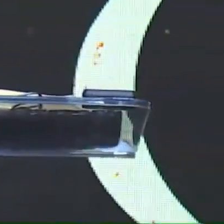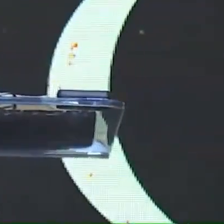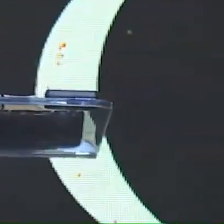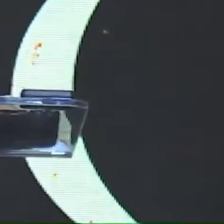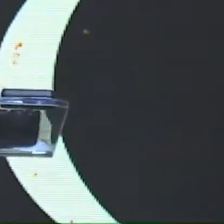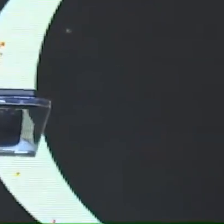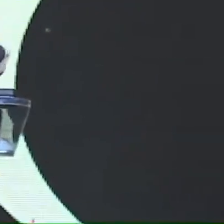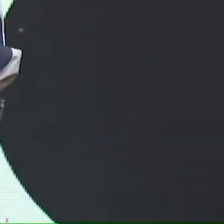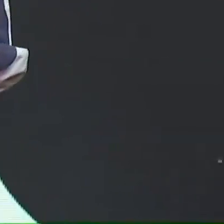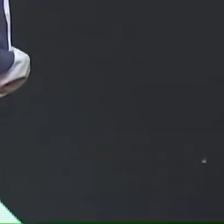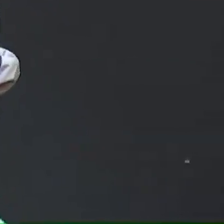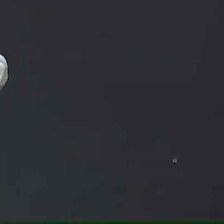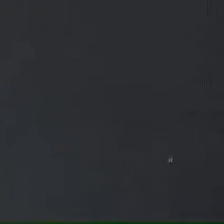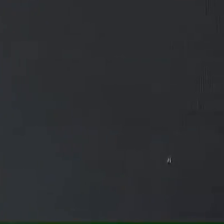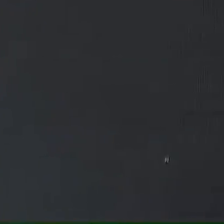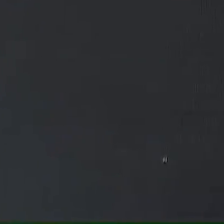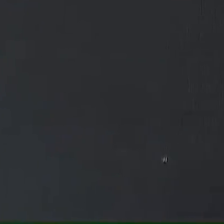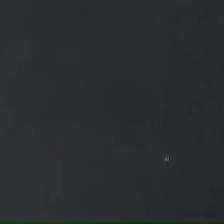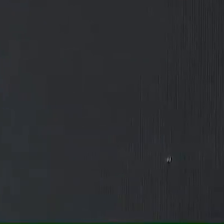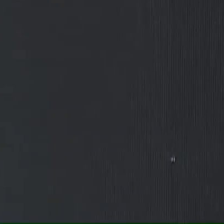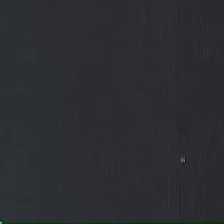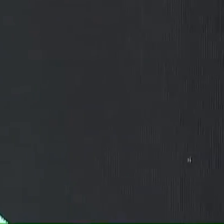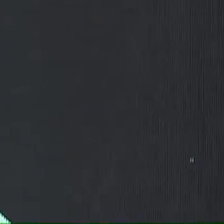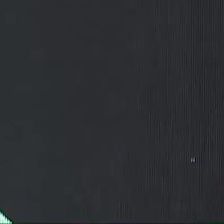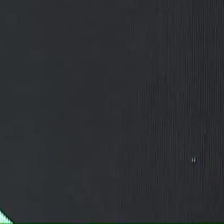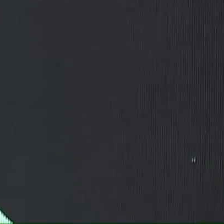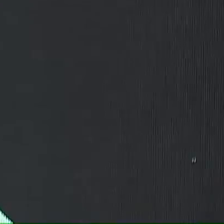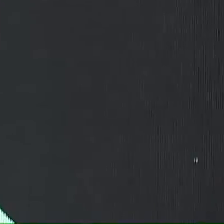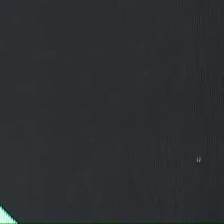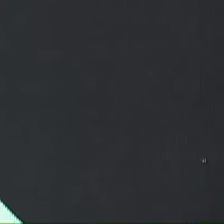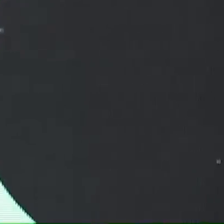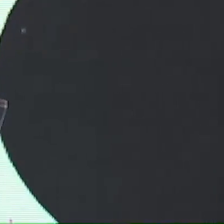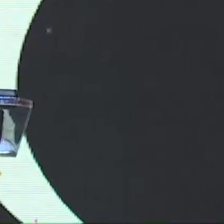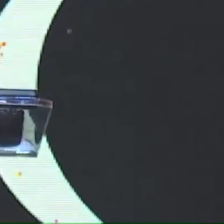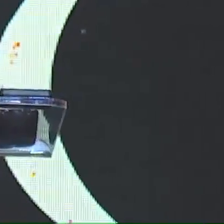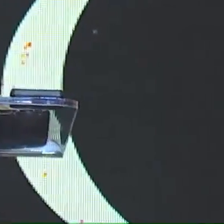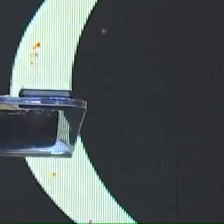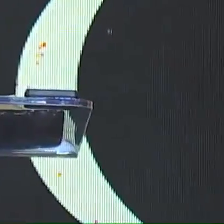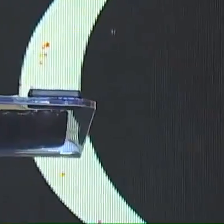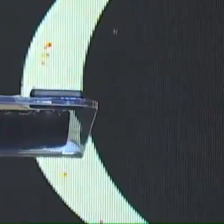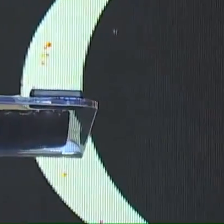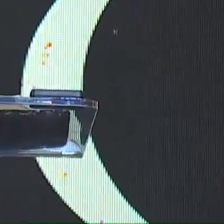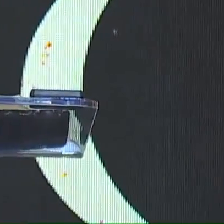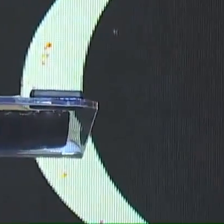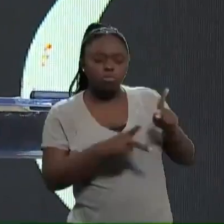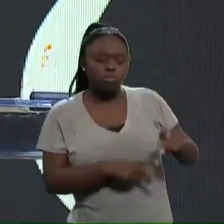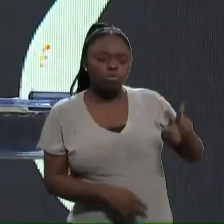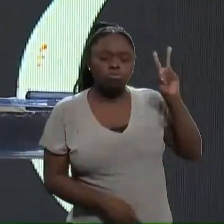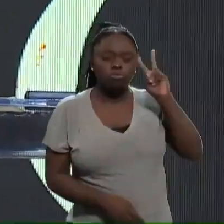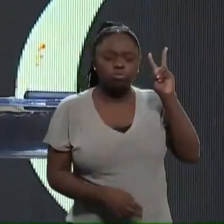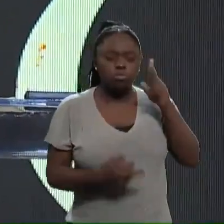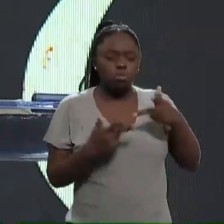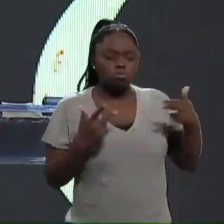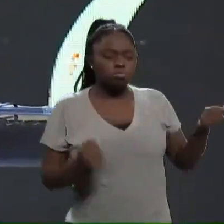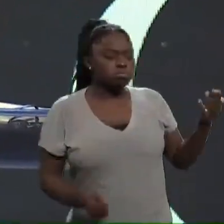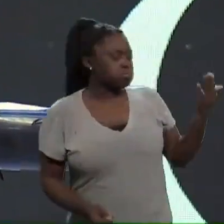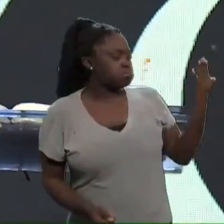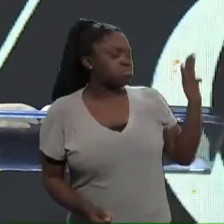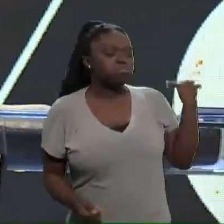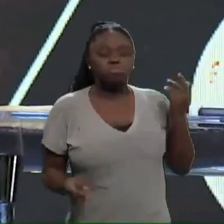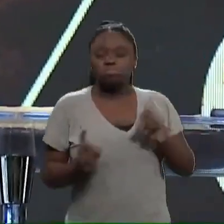Quando a Bíblia aqui fala em Isaías, Deus está falando para o povo: não vos lembreis das coisas passadas,